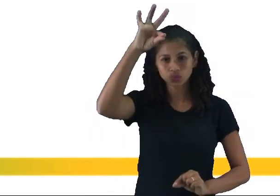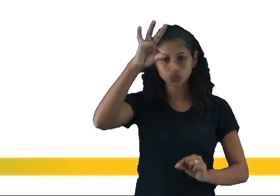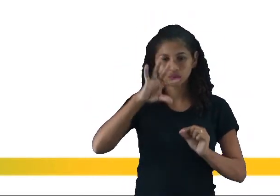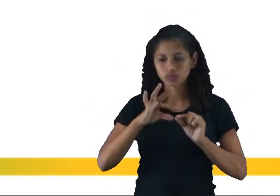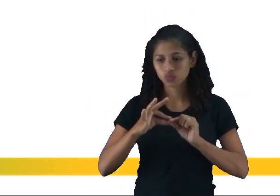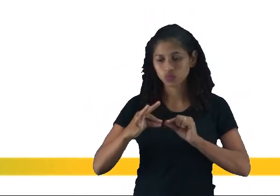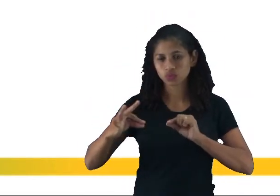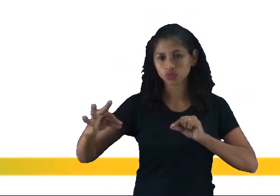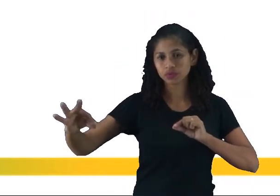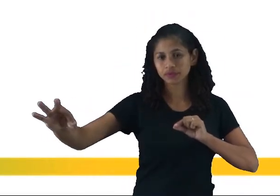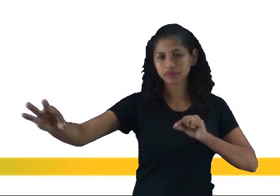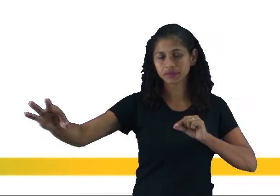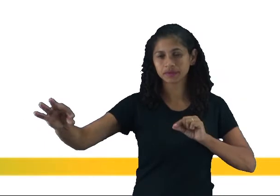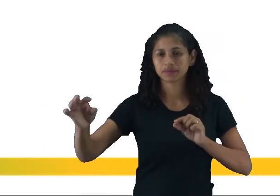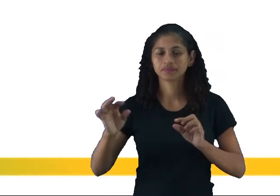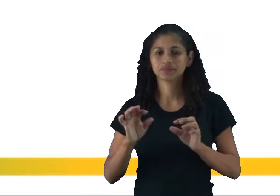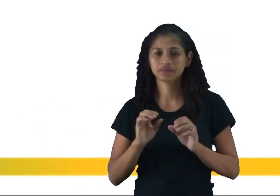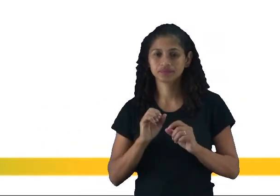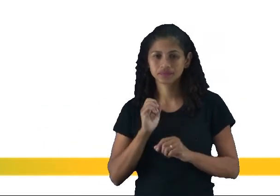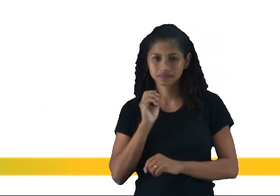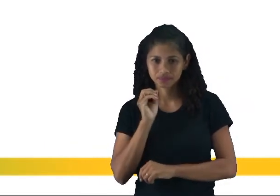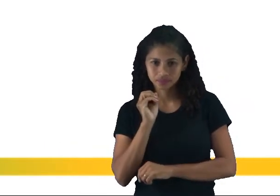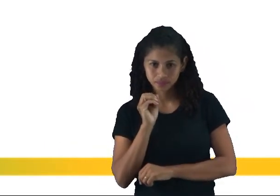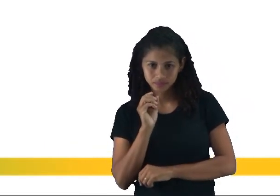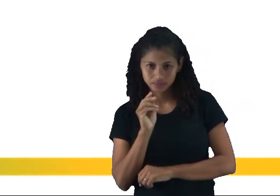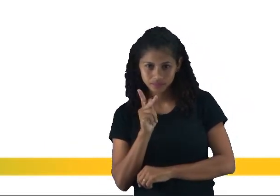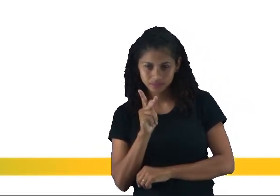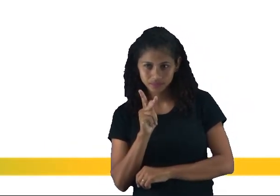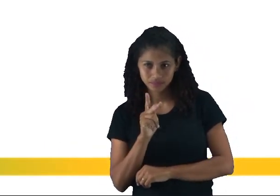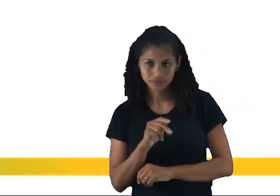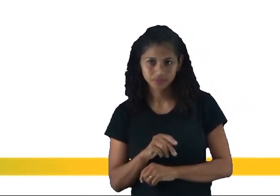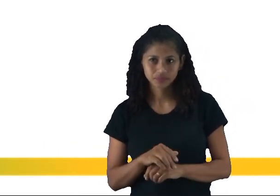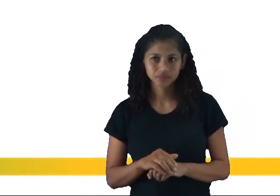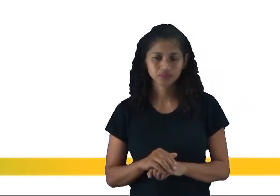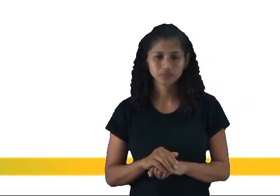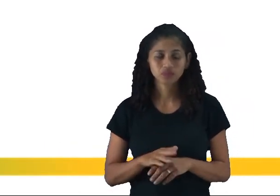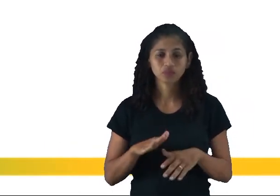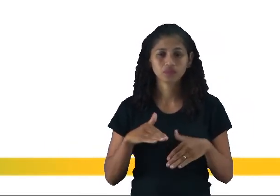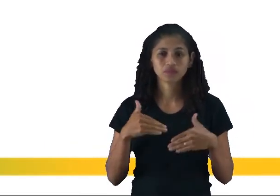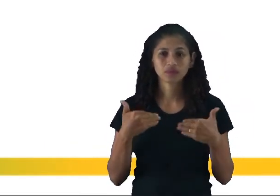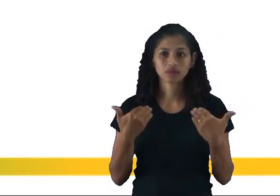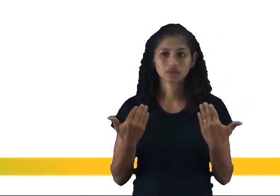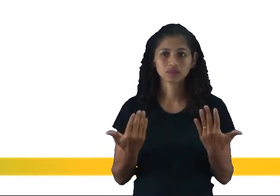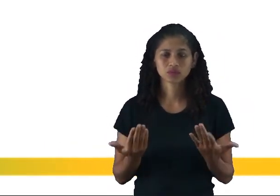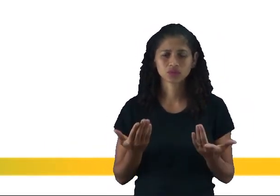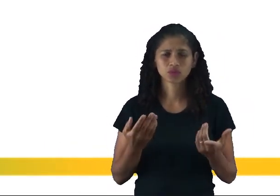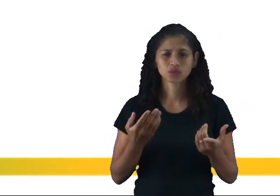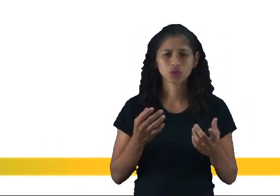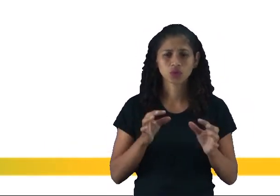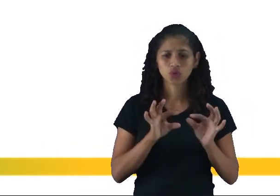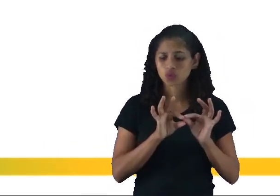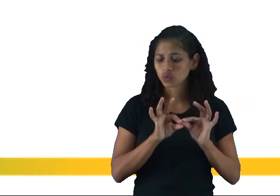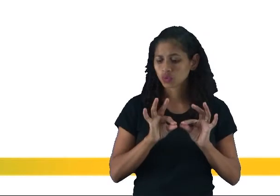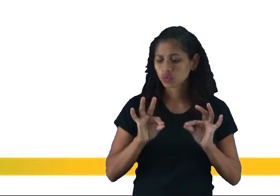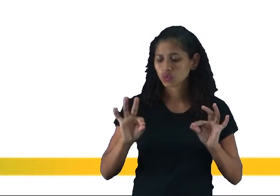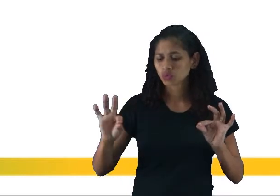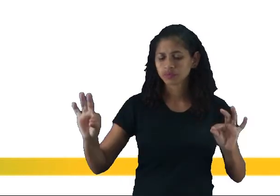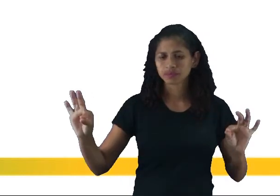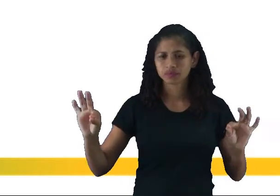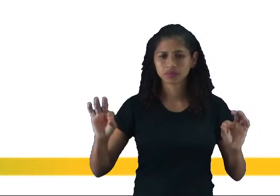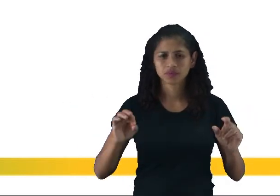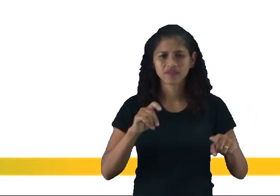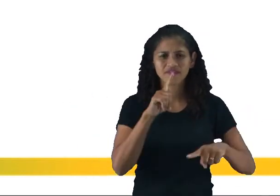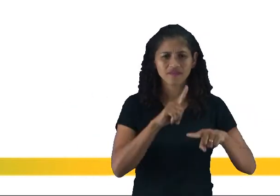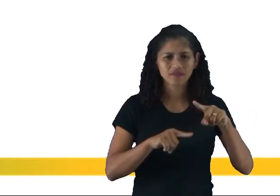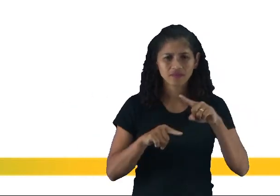o comprimento, beleza? Além de medir o tamanho das coisas, a medida de comprimento